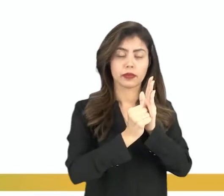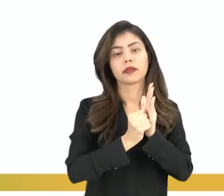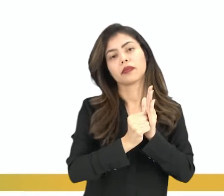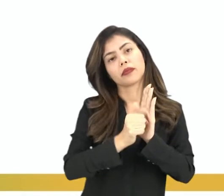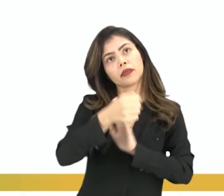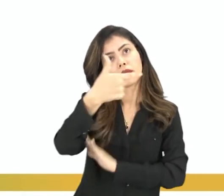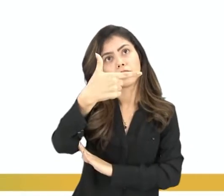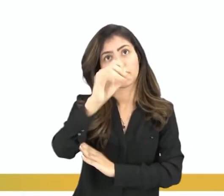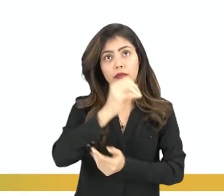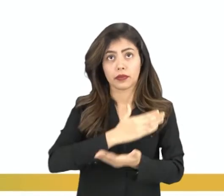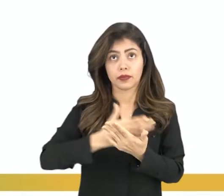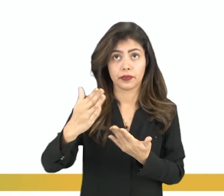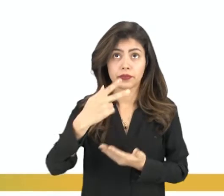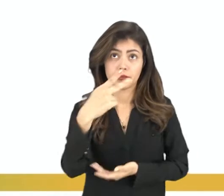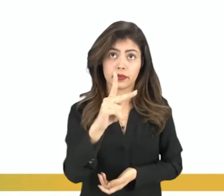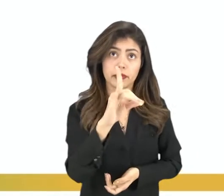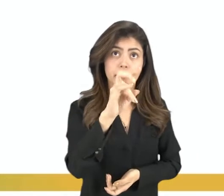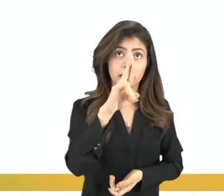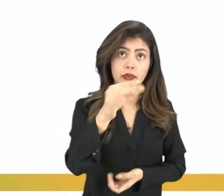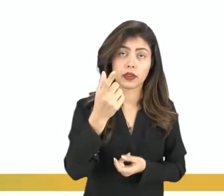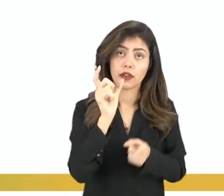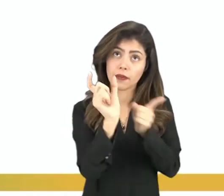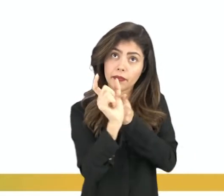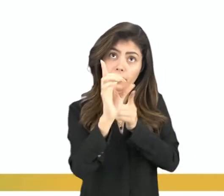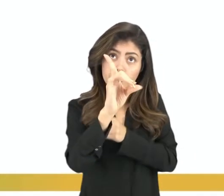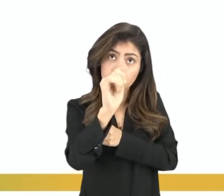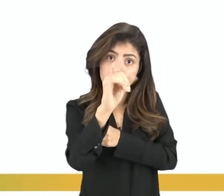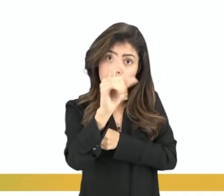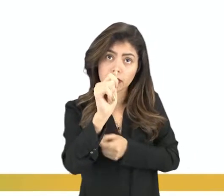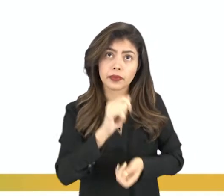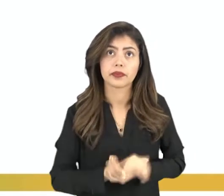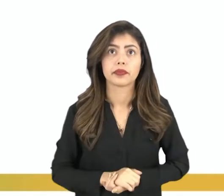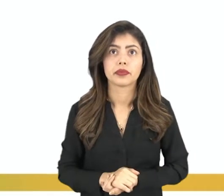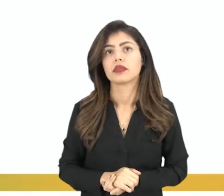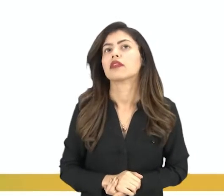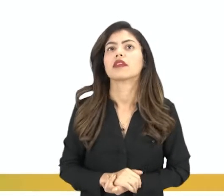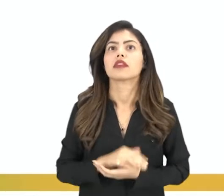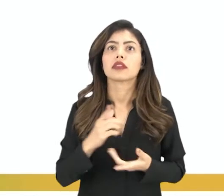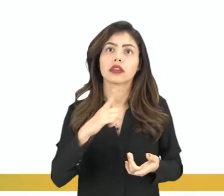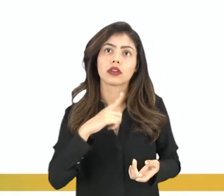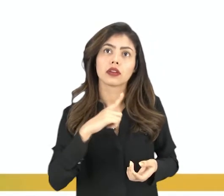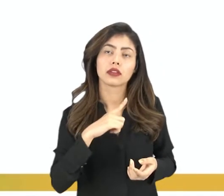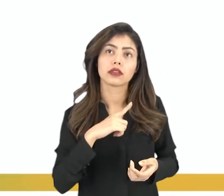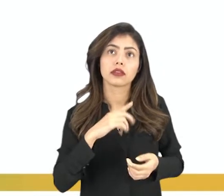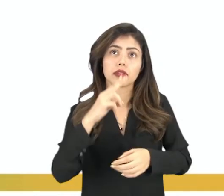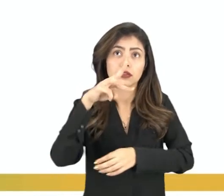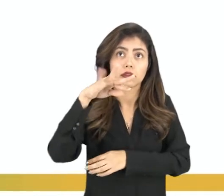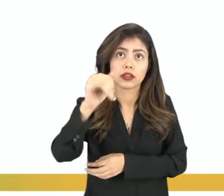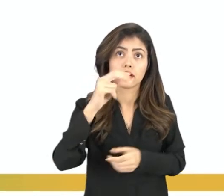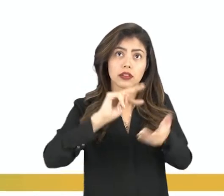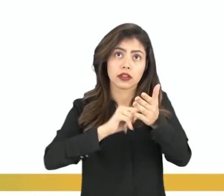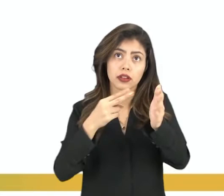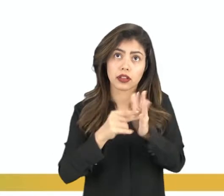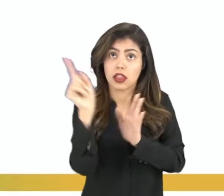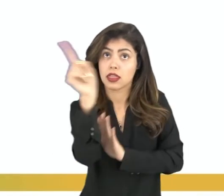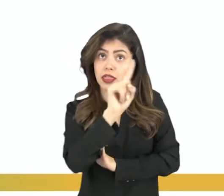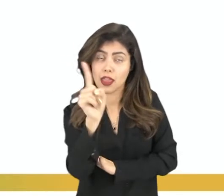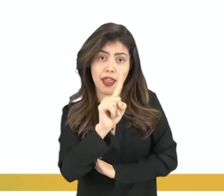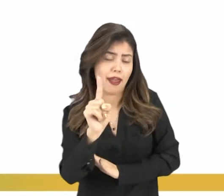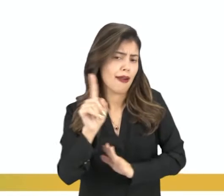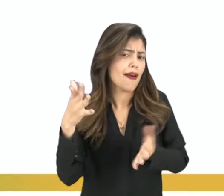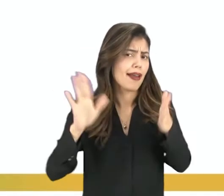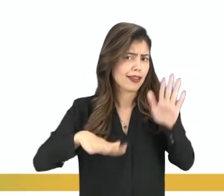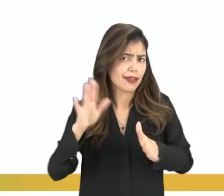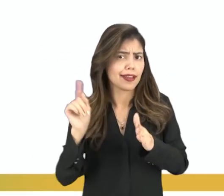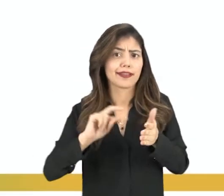vanguarda do início do século XX. Seu nome é derivado da palavra Dada, que pode ter múltiplos significados e